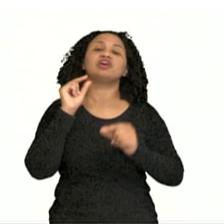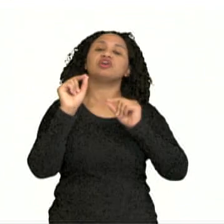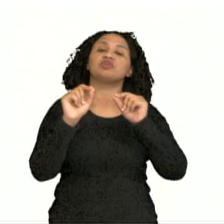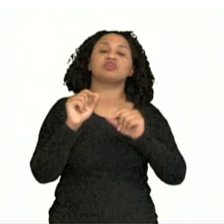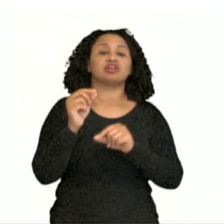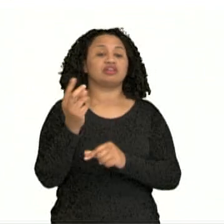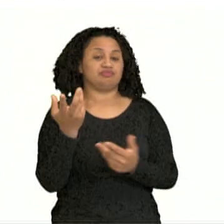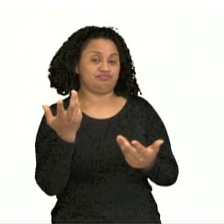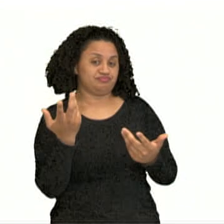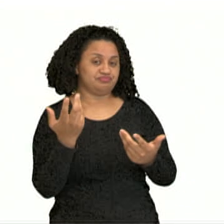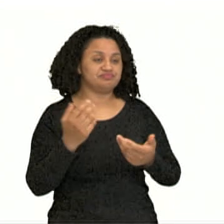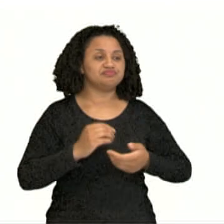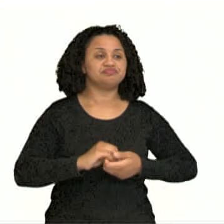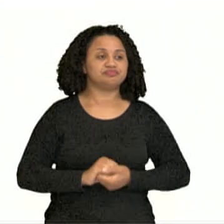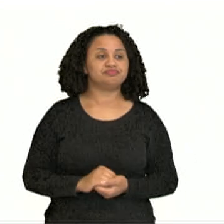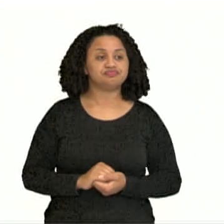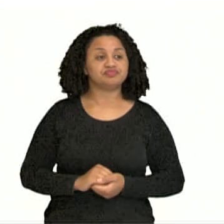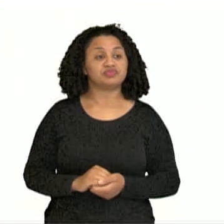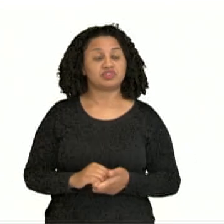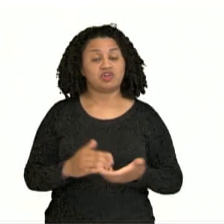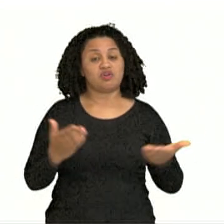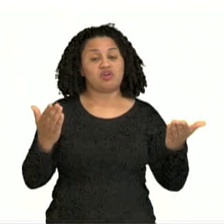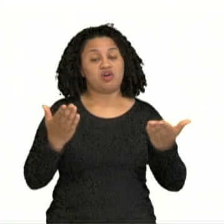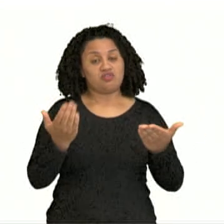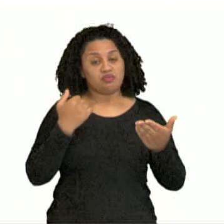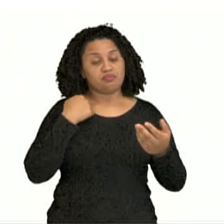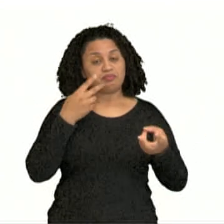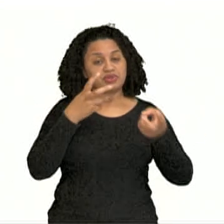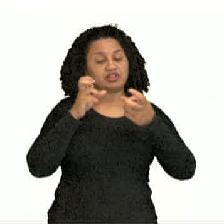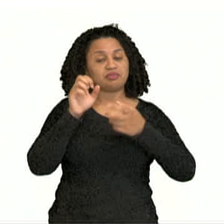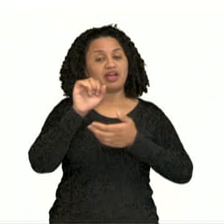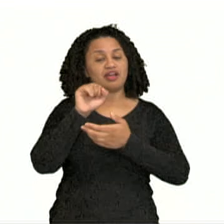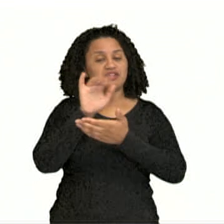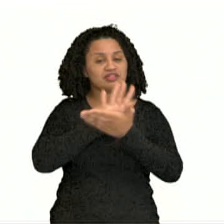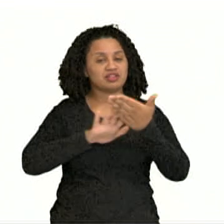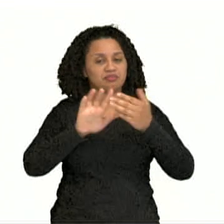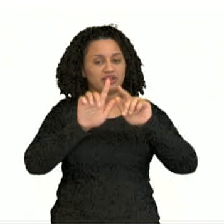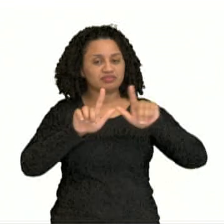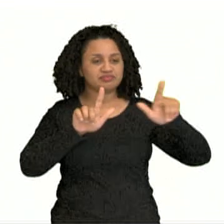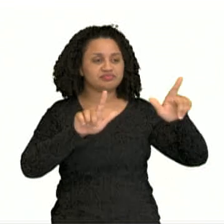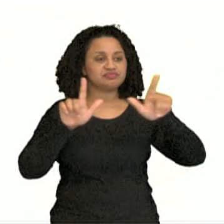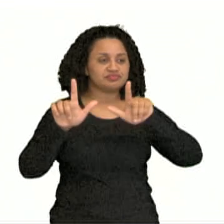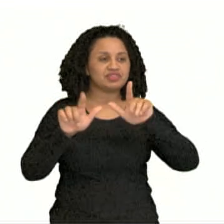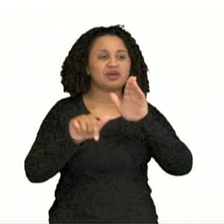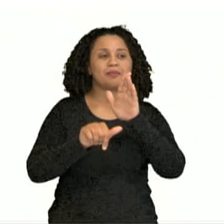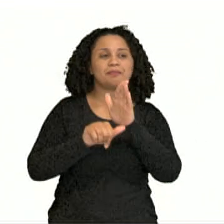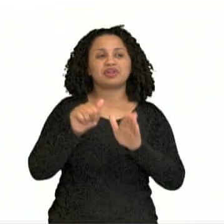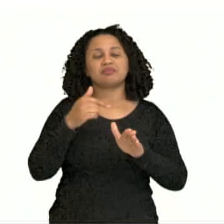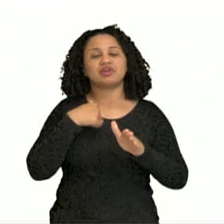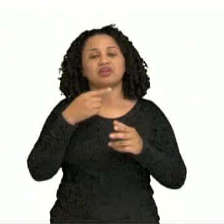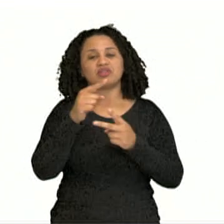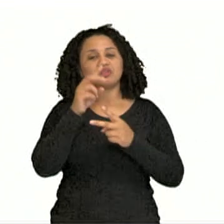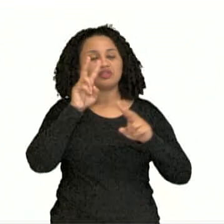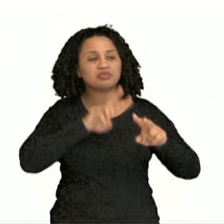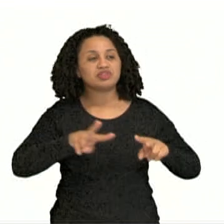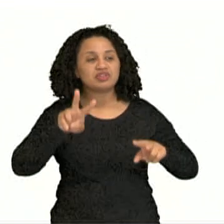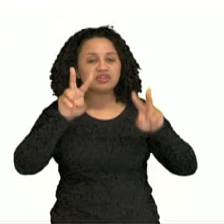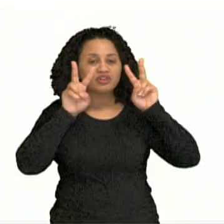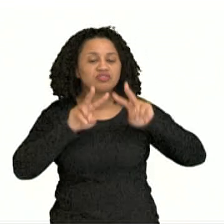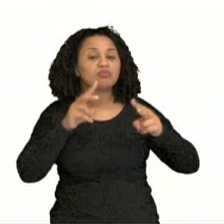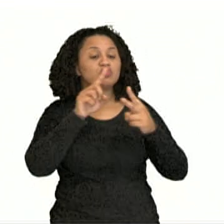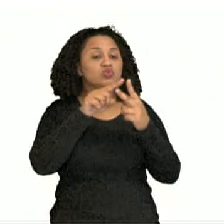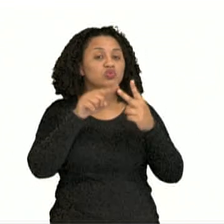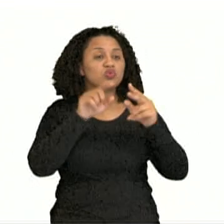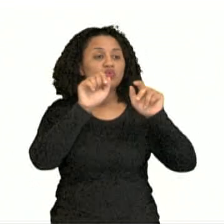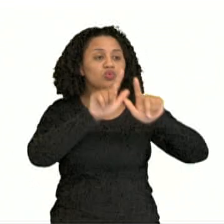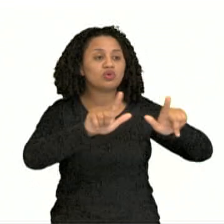que ambas fazem. Então vamos observar as imagens. Primeira vez que nós observamos duas imagens ao mesmo